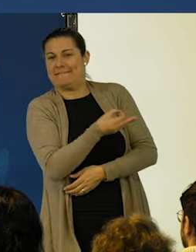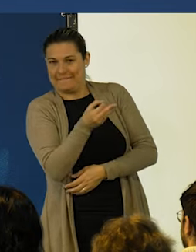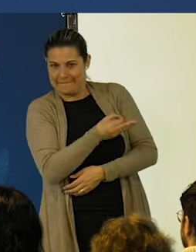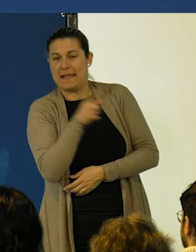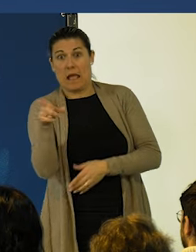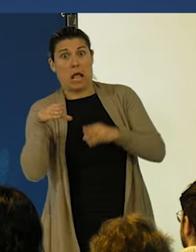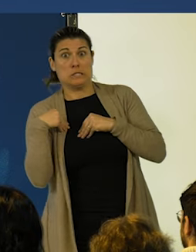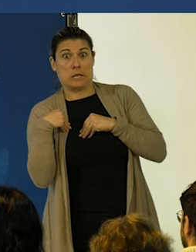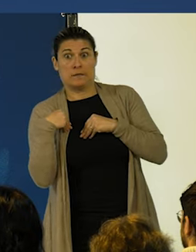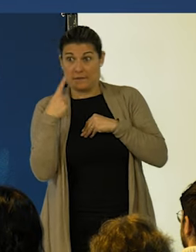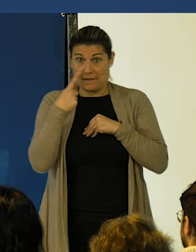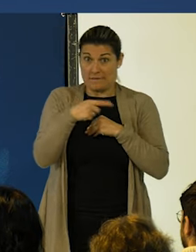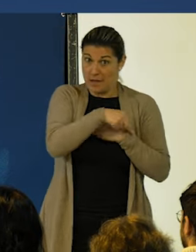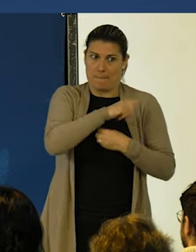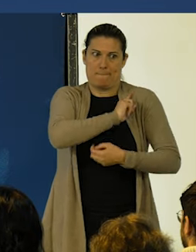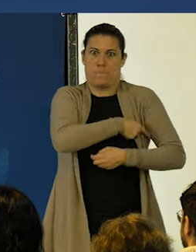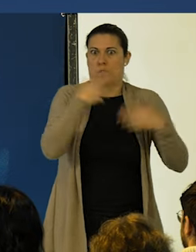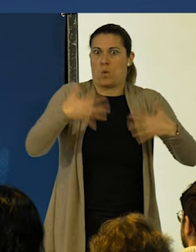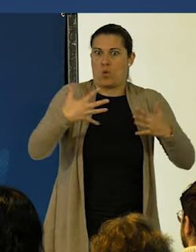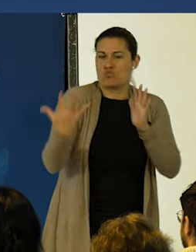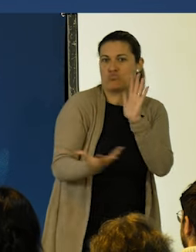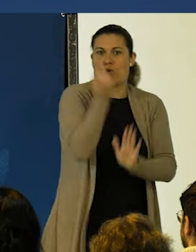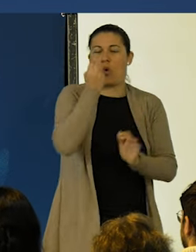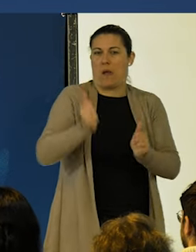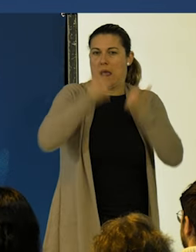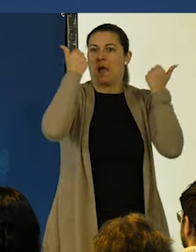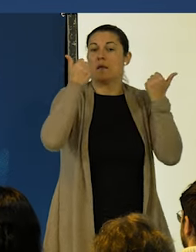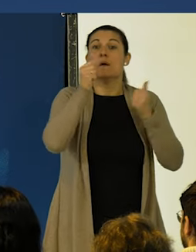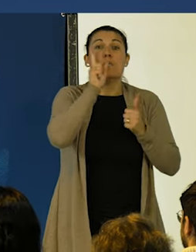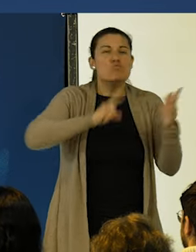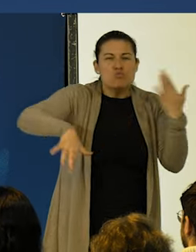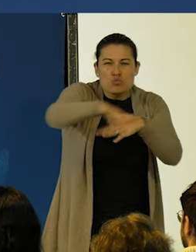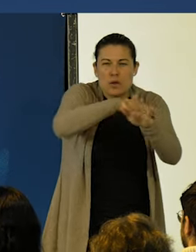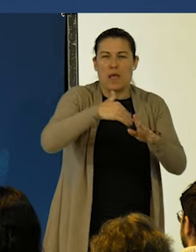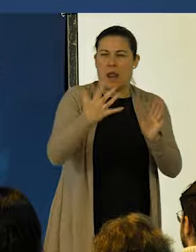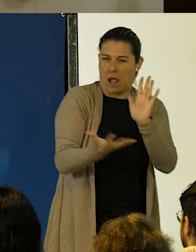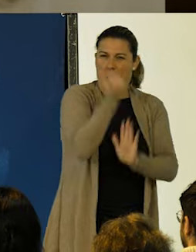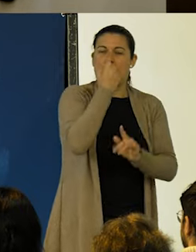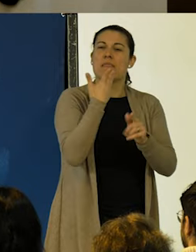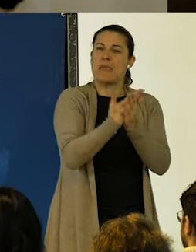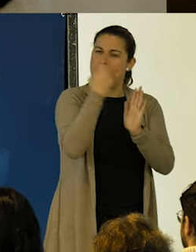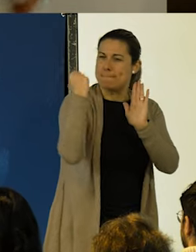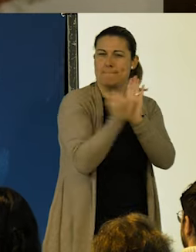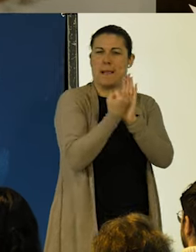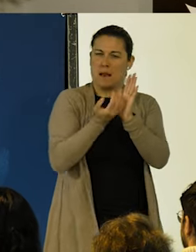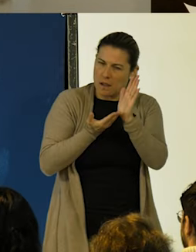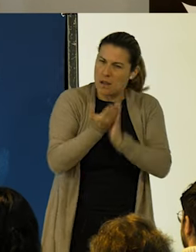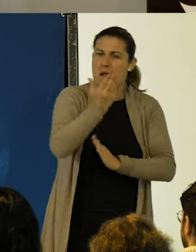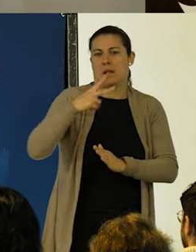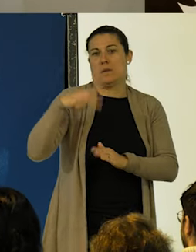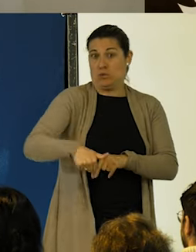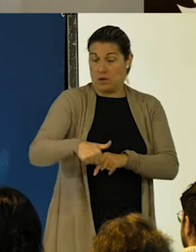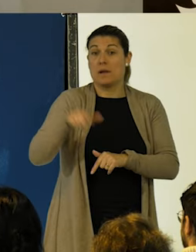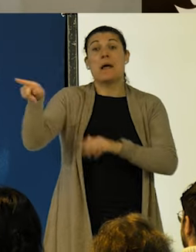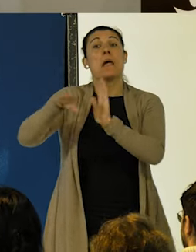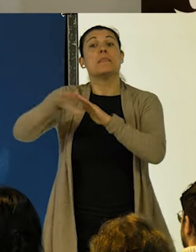Vejam o poder desta vitória. Vejam o poder da vitória das mulheres que deixaram uma marca permanente neste país e que a